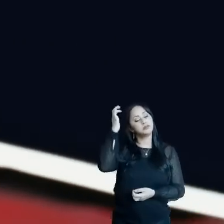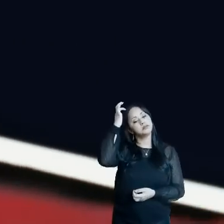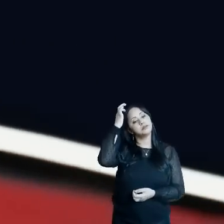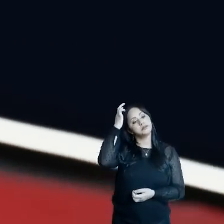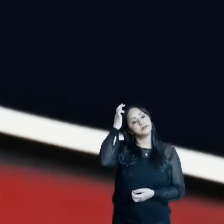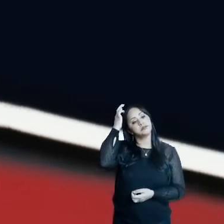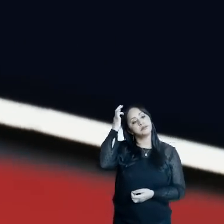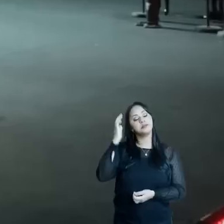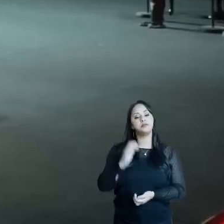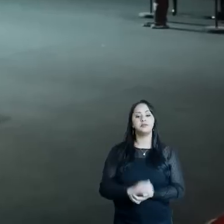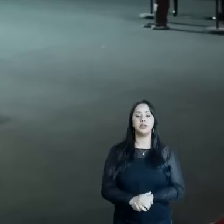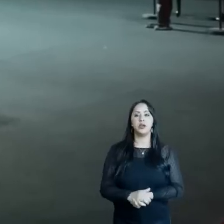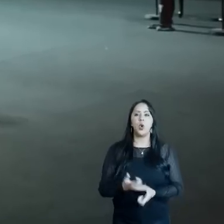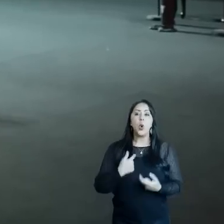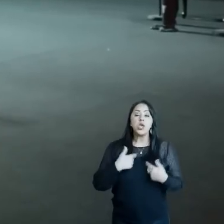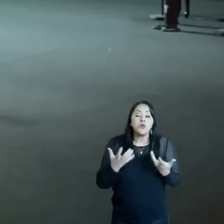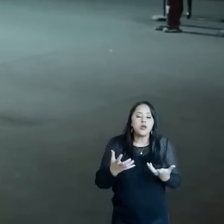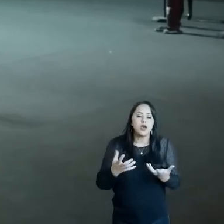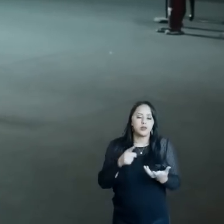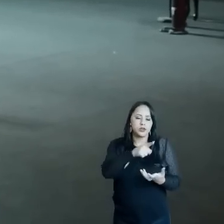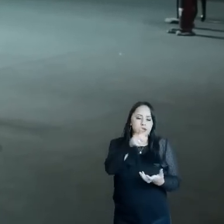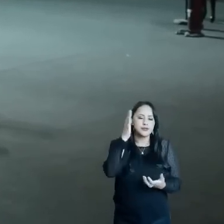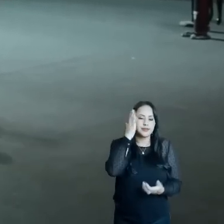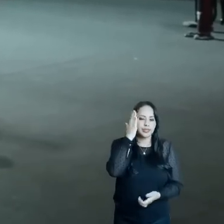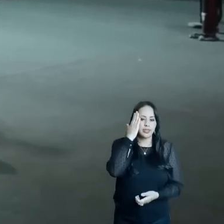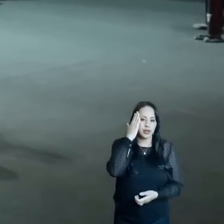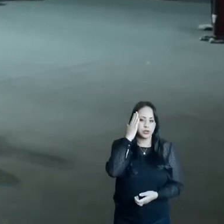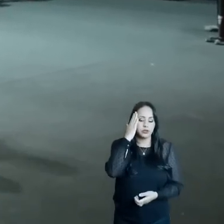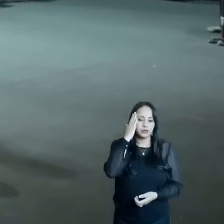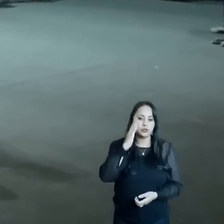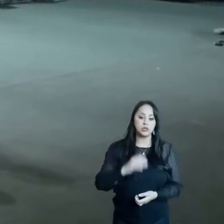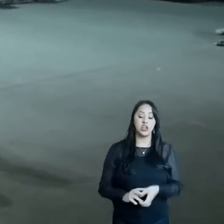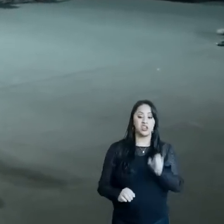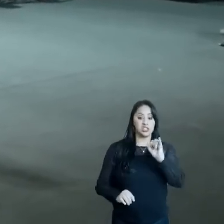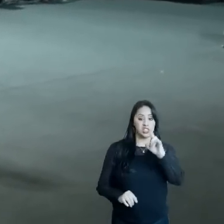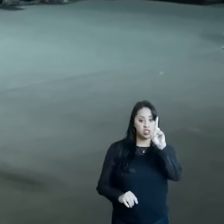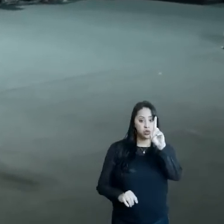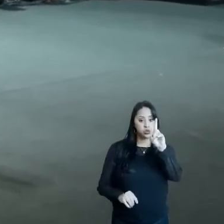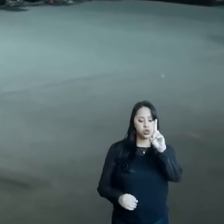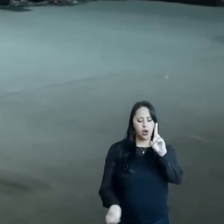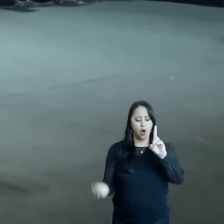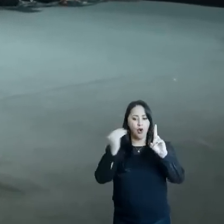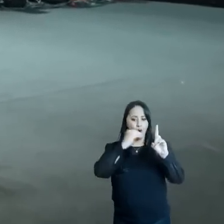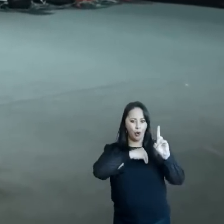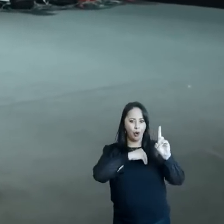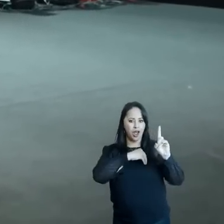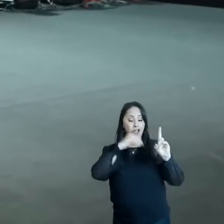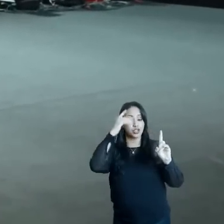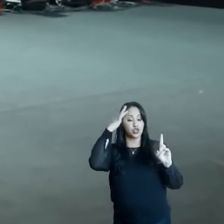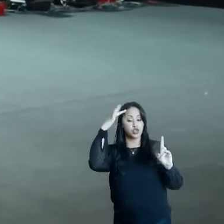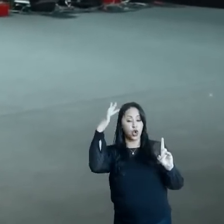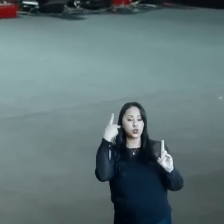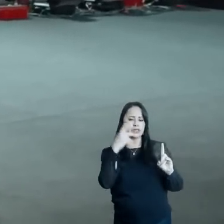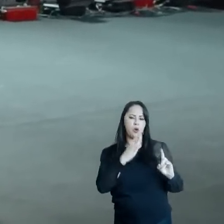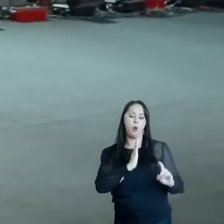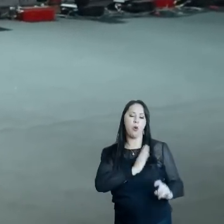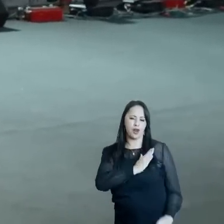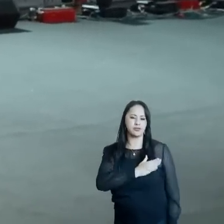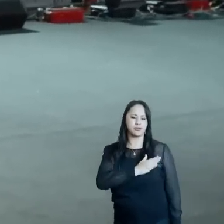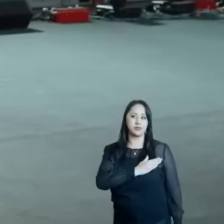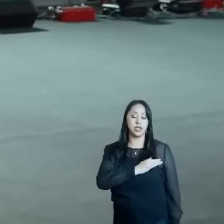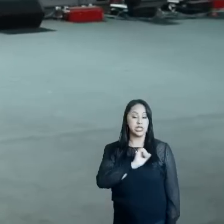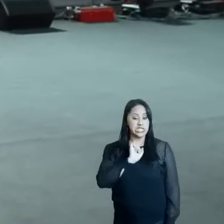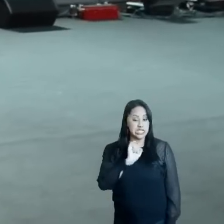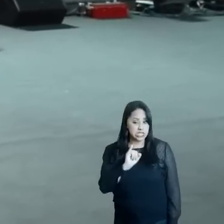seguinte, gente. O que eu quero que vocês entendam? Se Deus colocou um sonho no seu coração, se Deus te